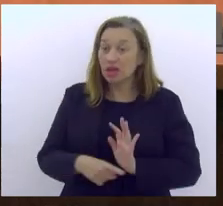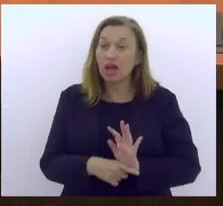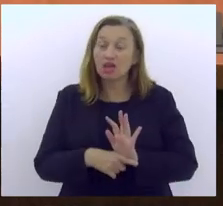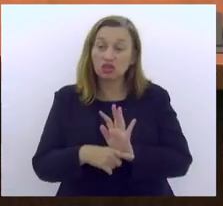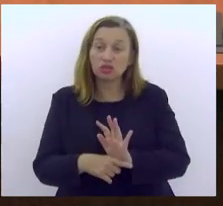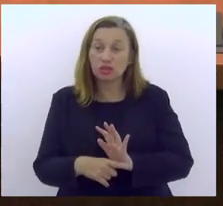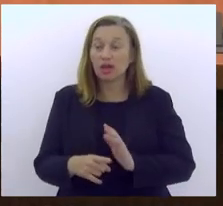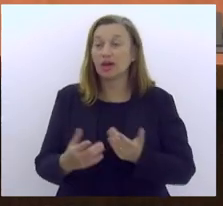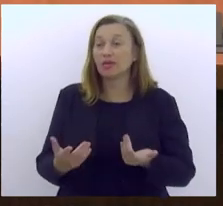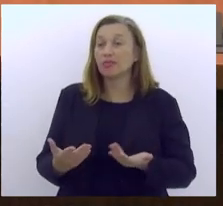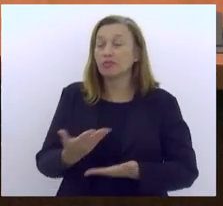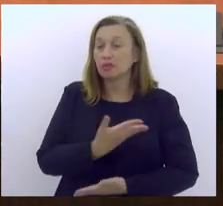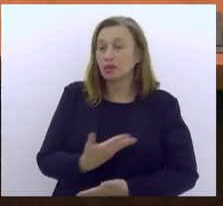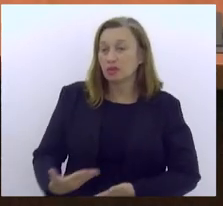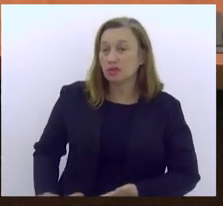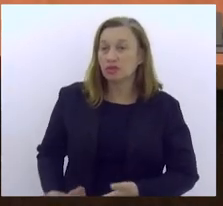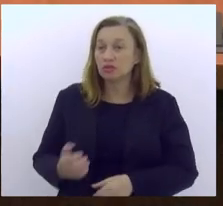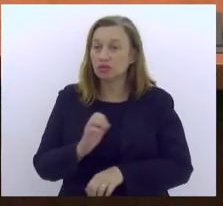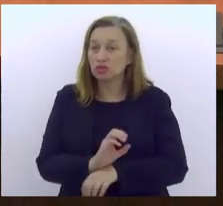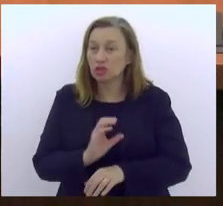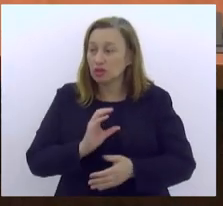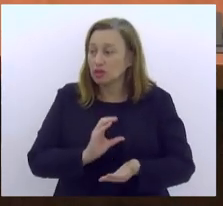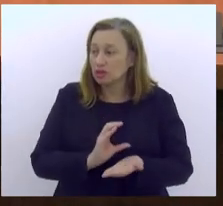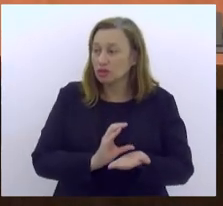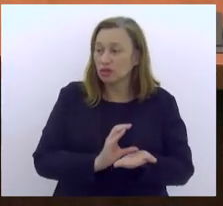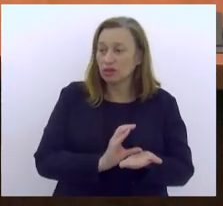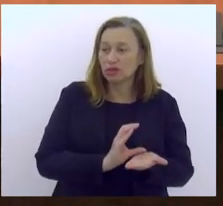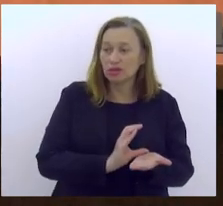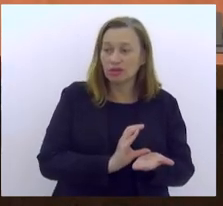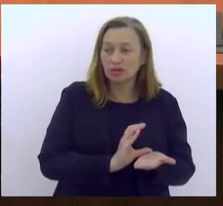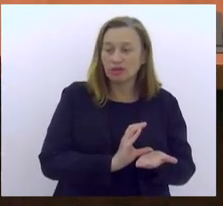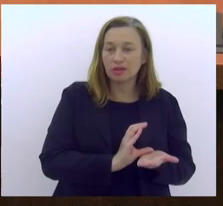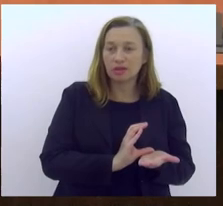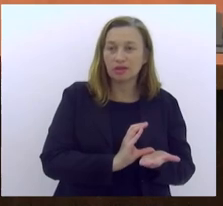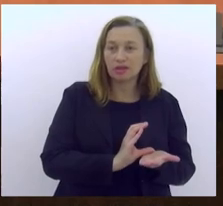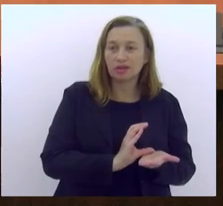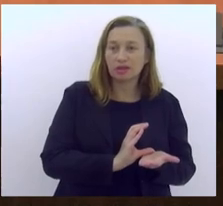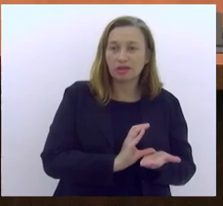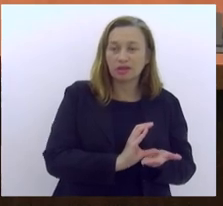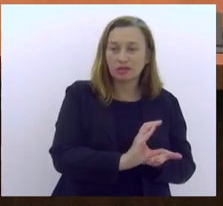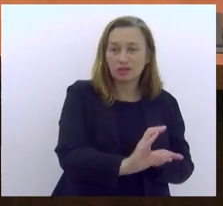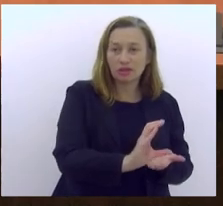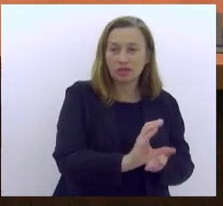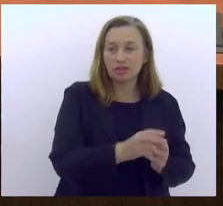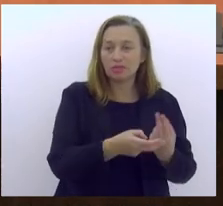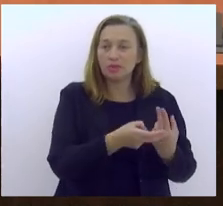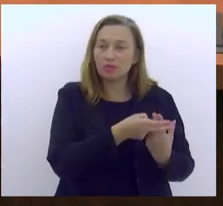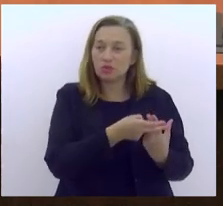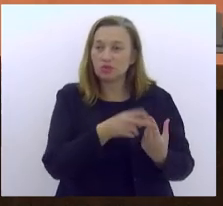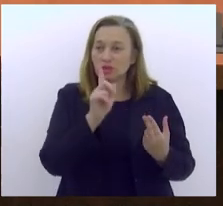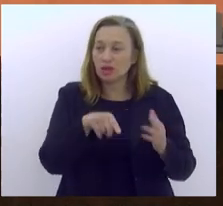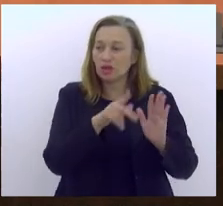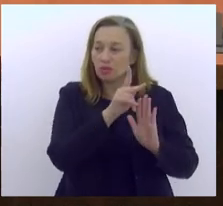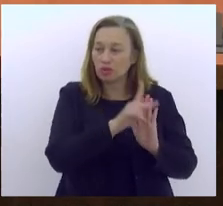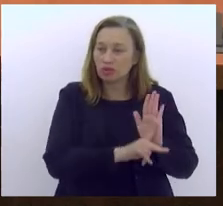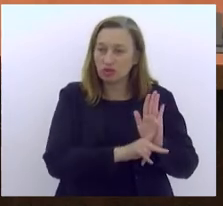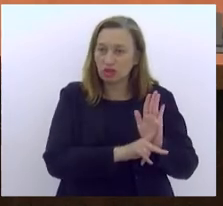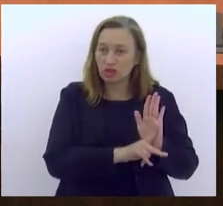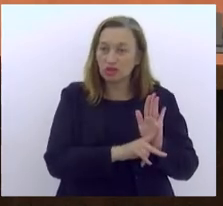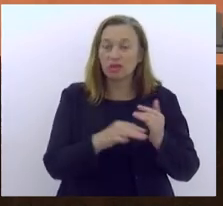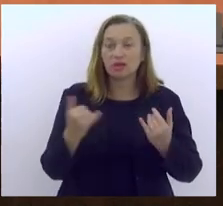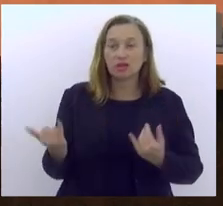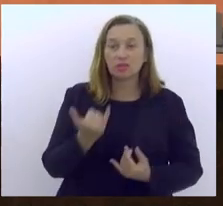governo do Estado a fornecer pelo SUS o medicamento à base de canabidiol, é um projeto muito importante que tem